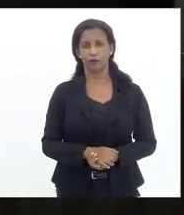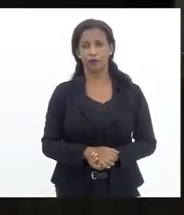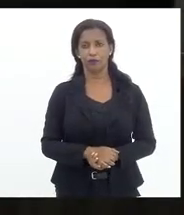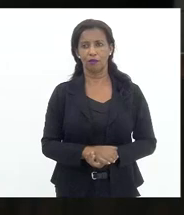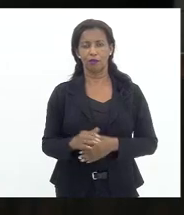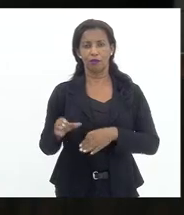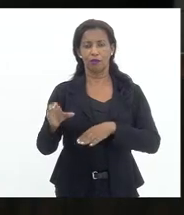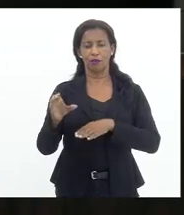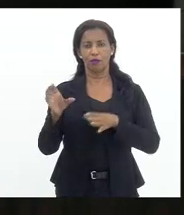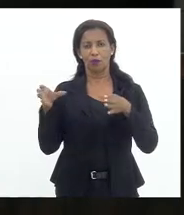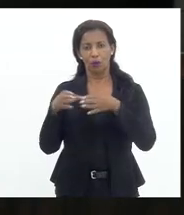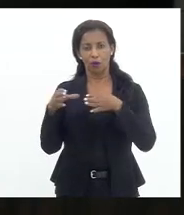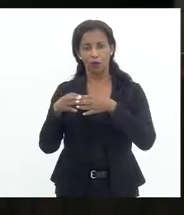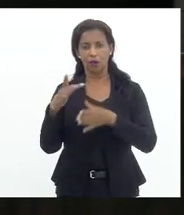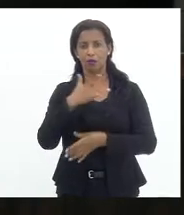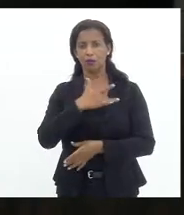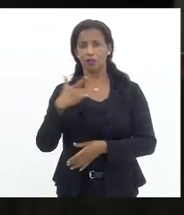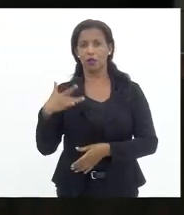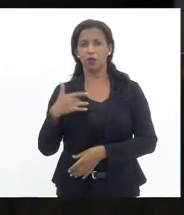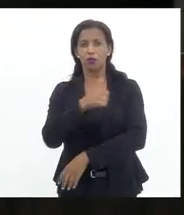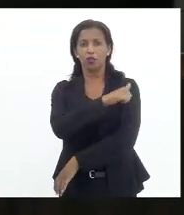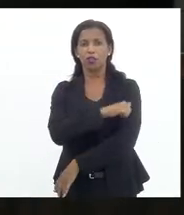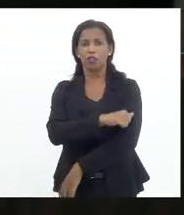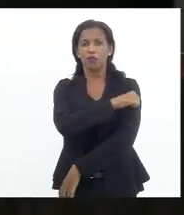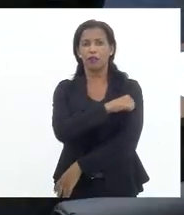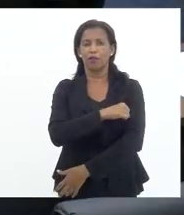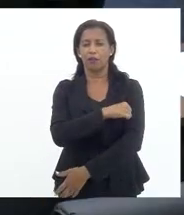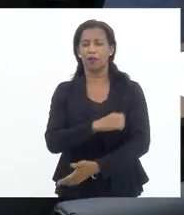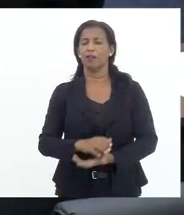Pela Comissão de Saúde, deputada enfermeira Rejane.